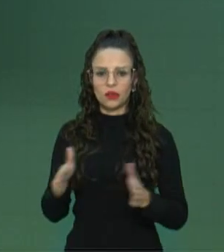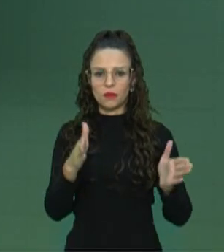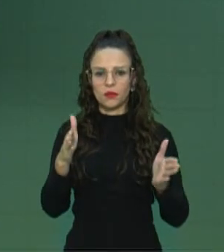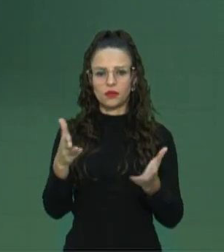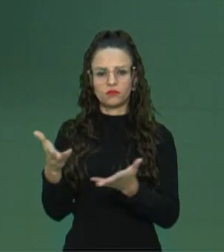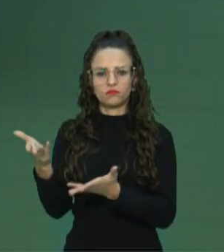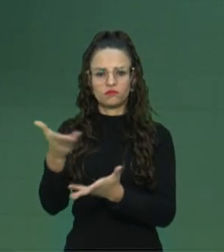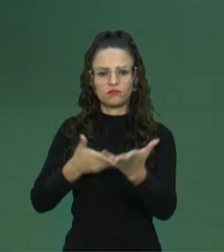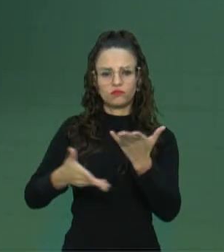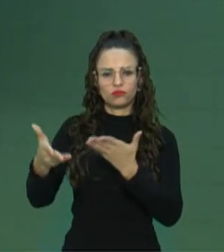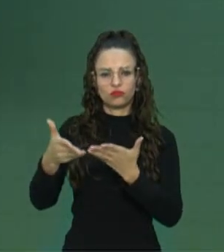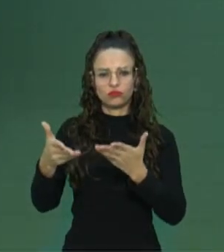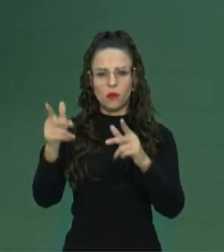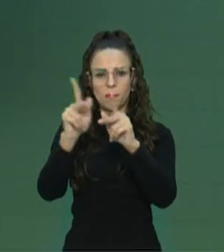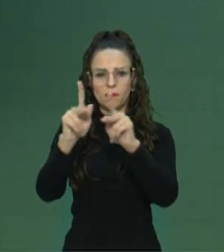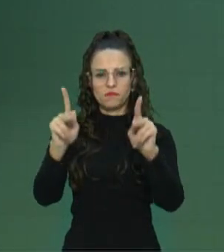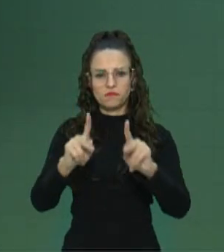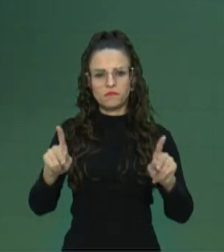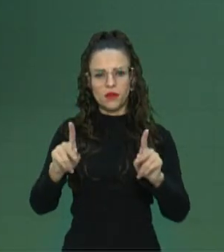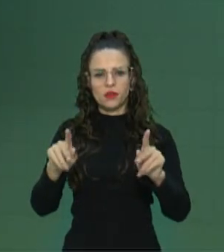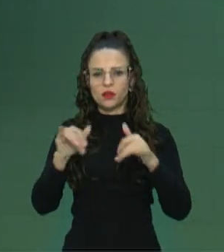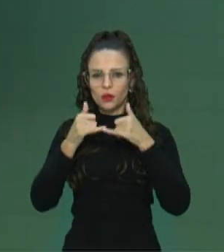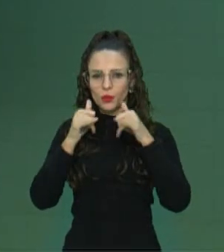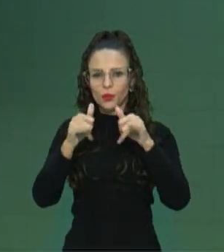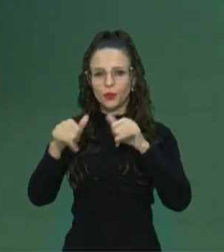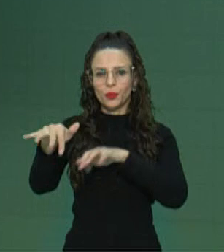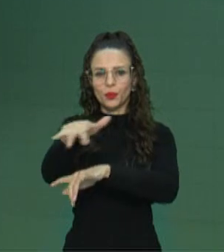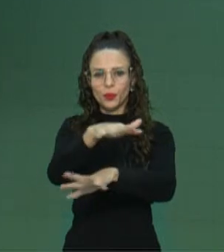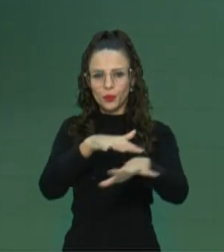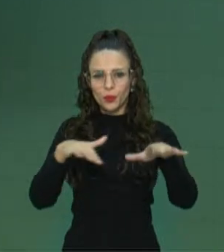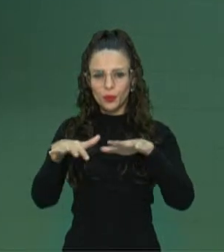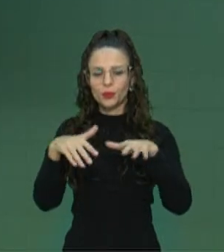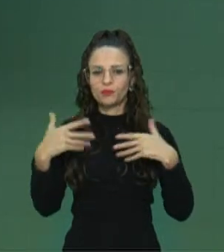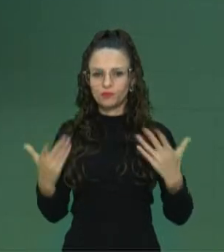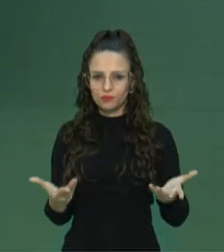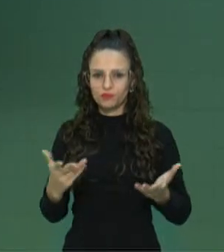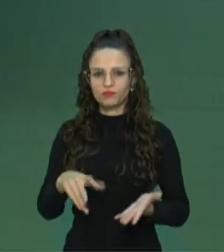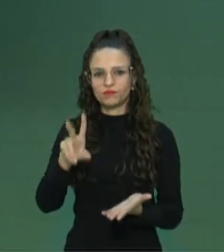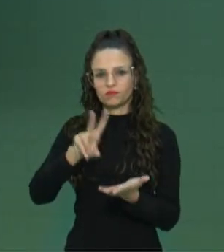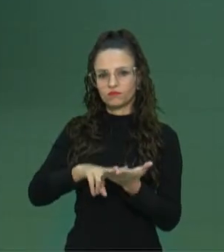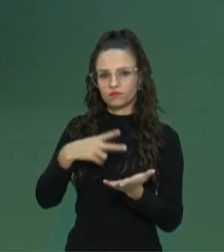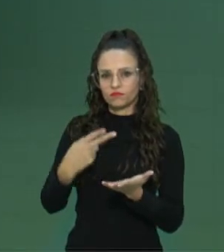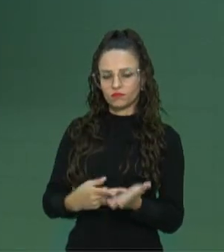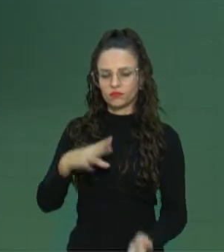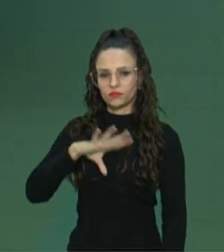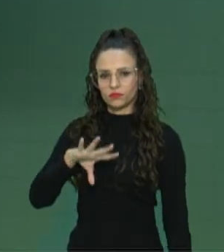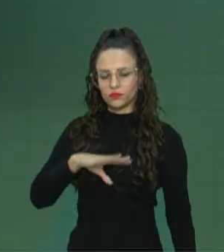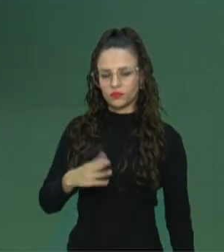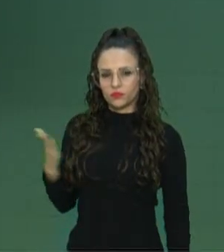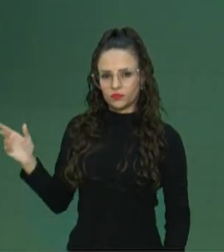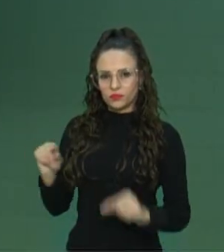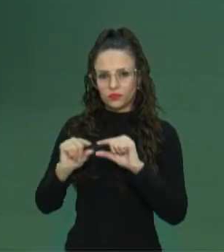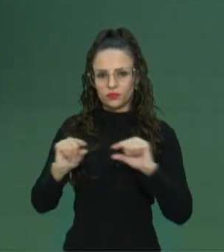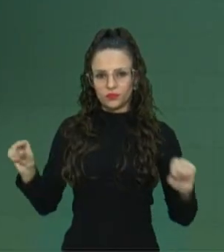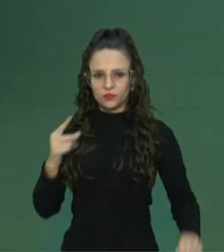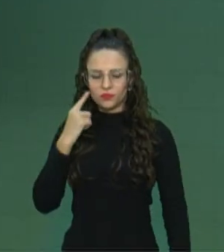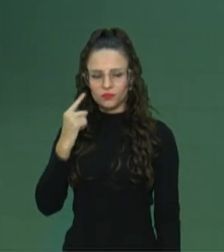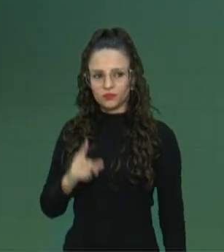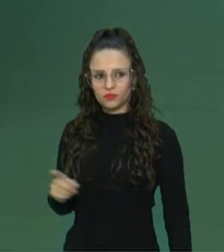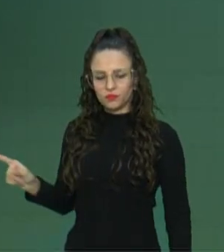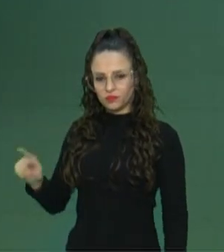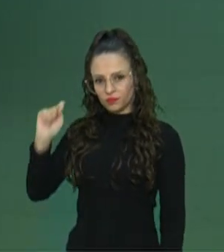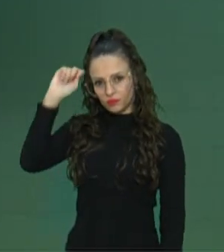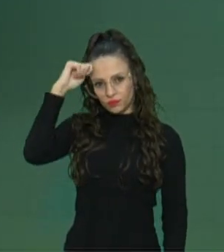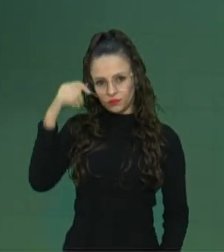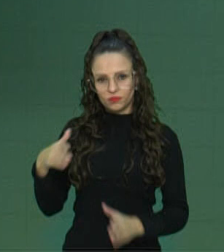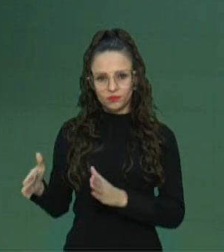harmonização das energias. Então, dividindo cada um desses caracteres, né, e trazendo para o português, nós temos o caminho da